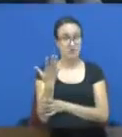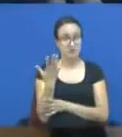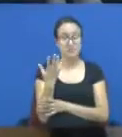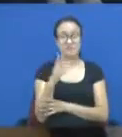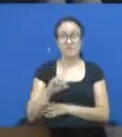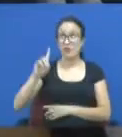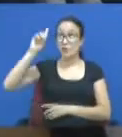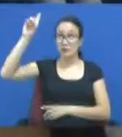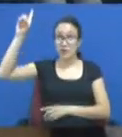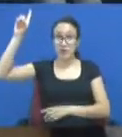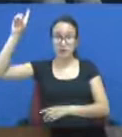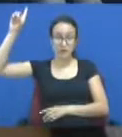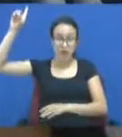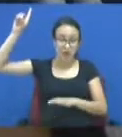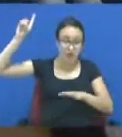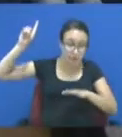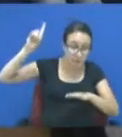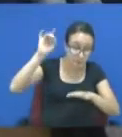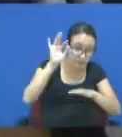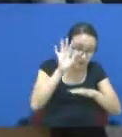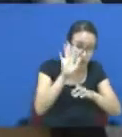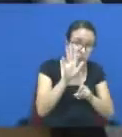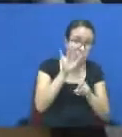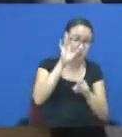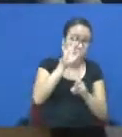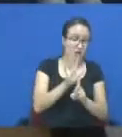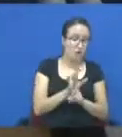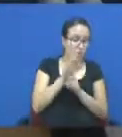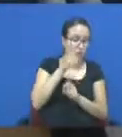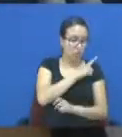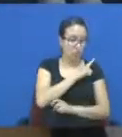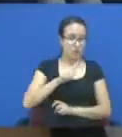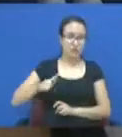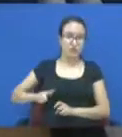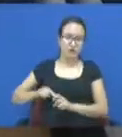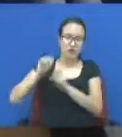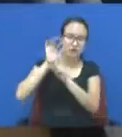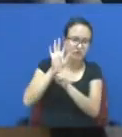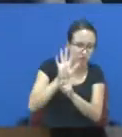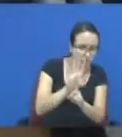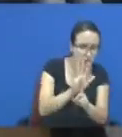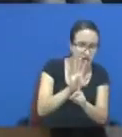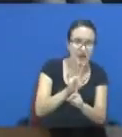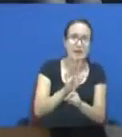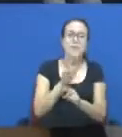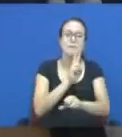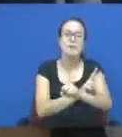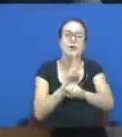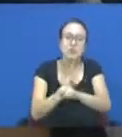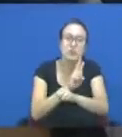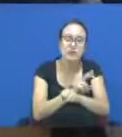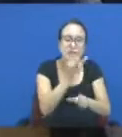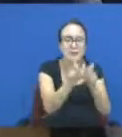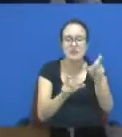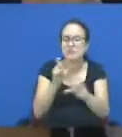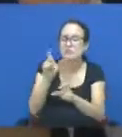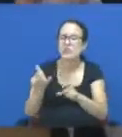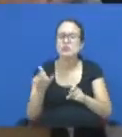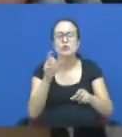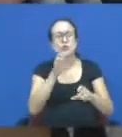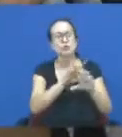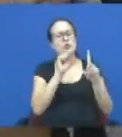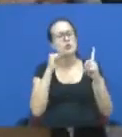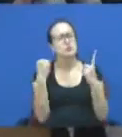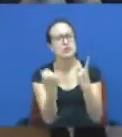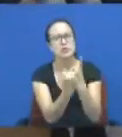proteger a humanidade e a igreja contra a anarquia e o caos. Através do governo, Deus providencia